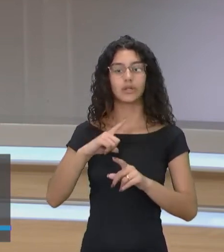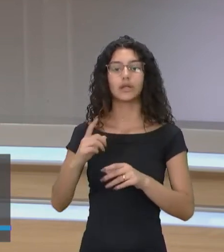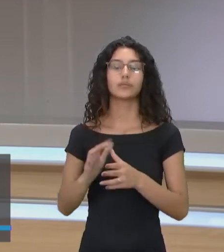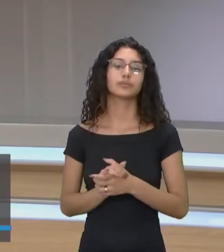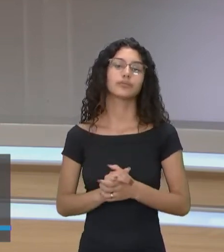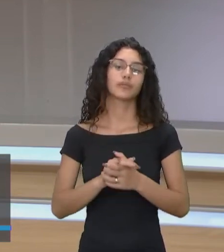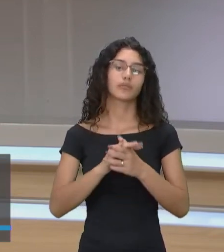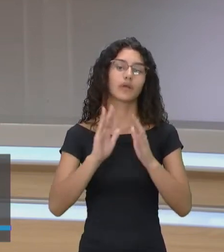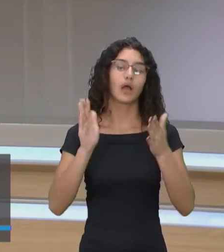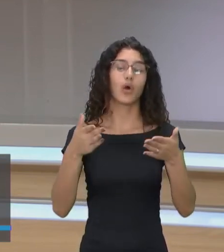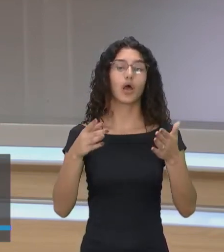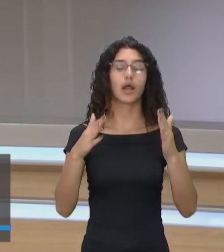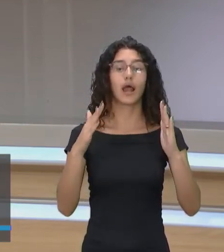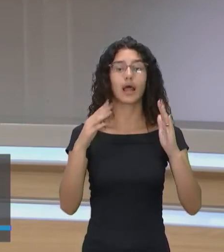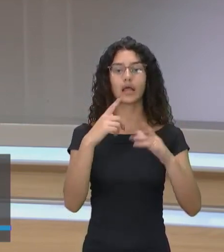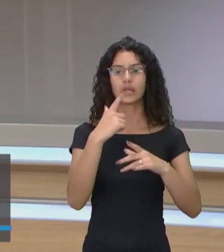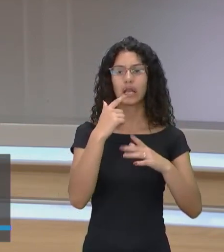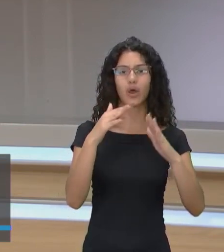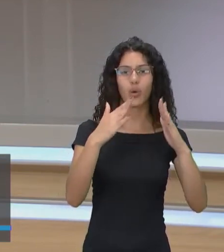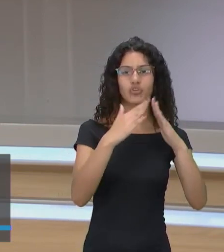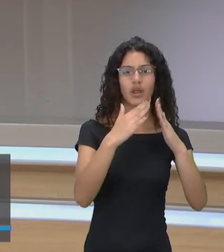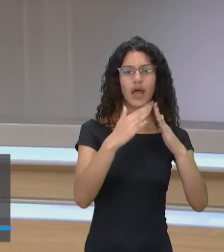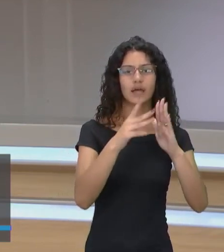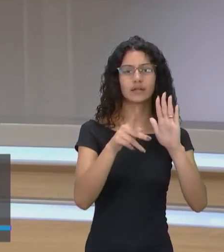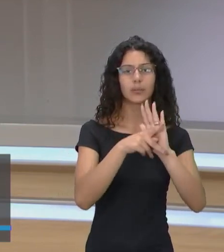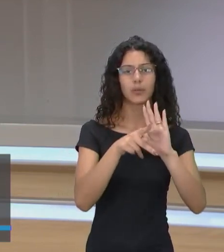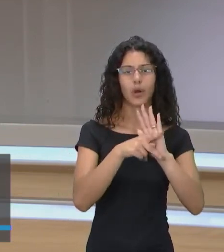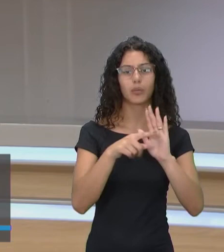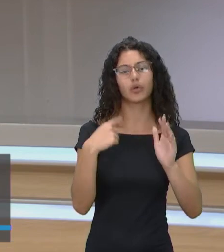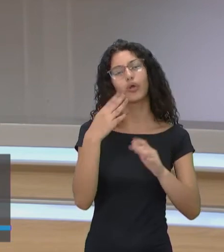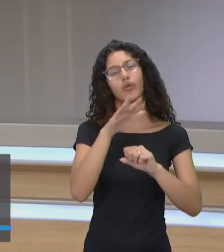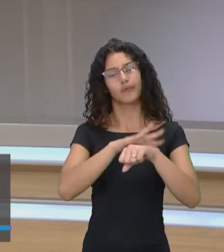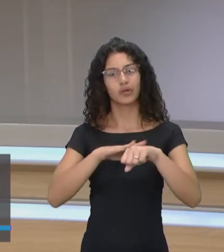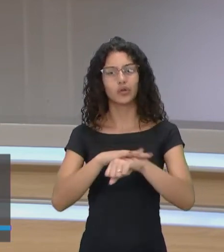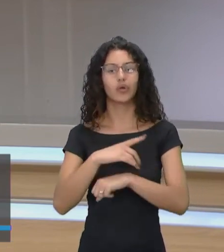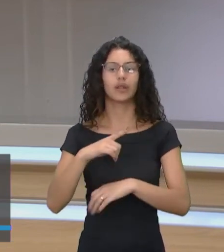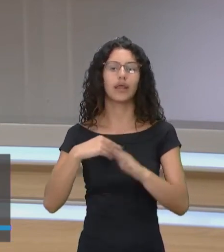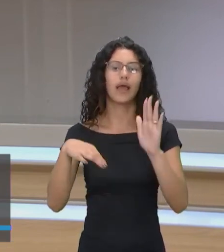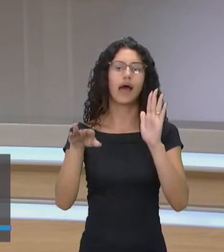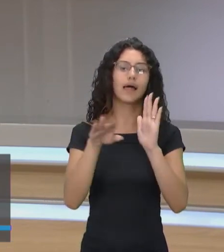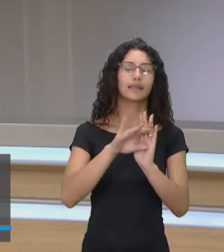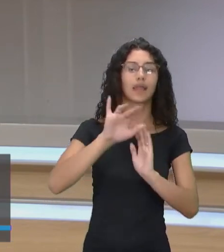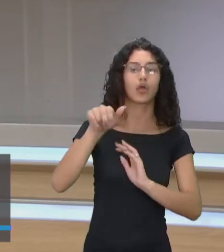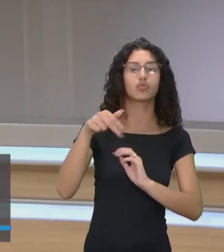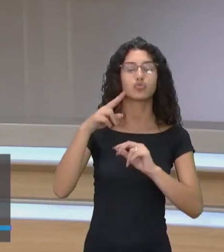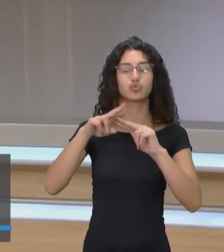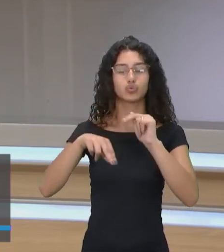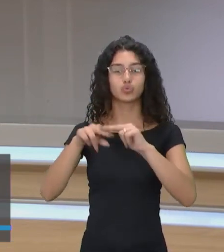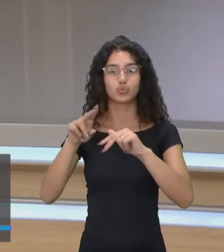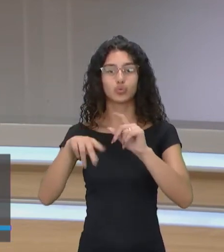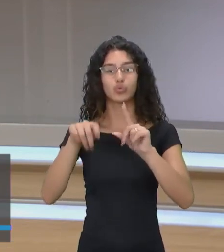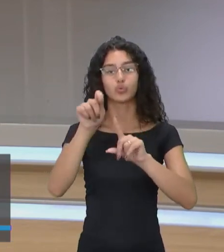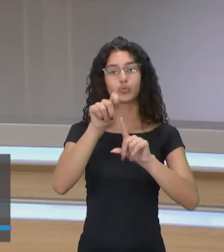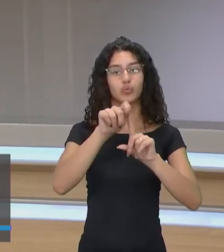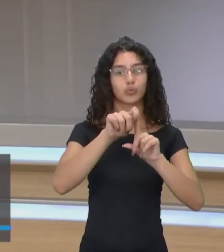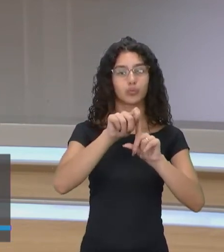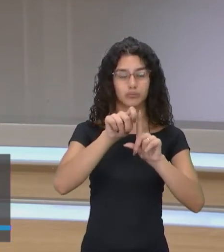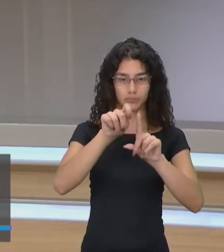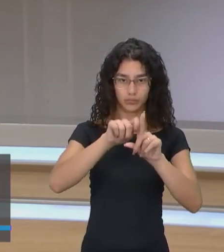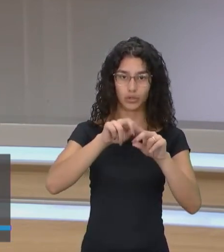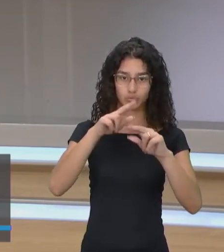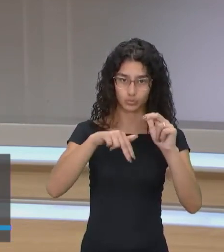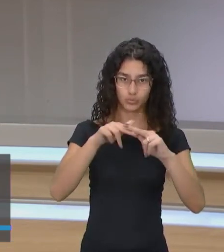para o residencial, que a gente conversou um pouco sobre essa taxa que vai vir até junho de 2022, ok. Mas entender um